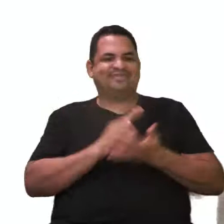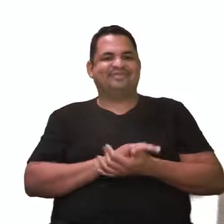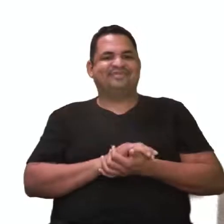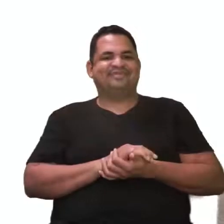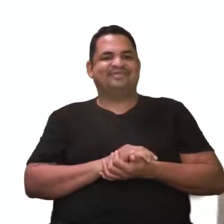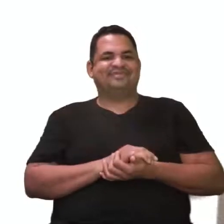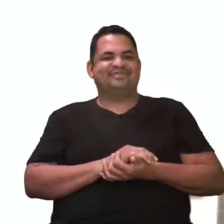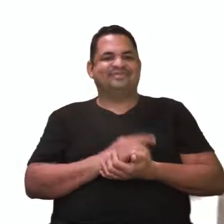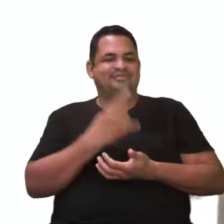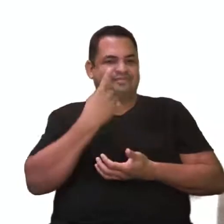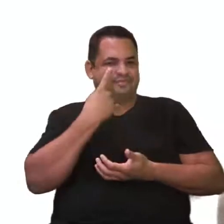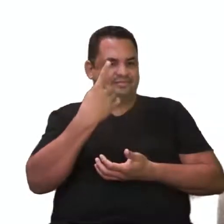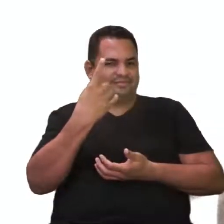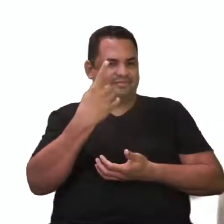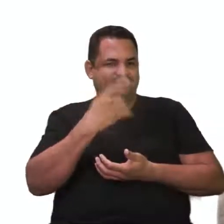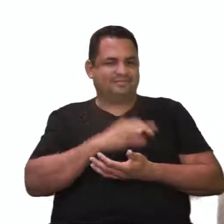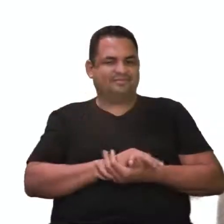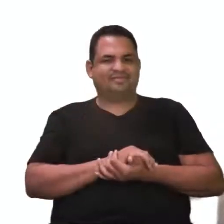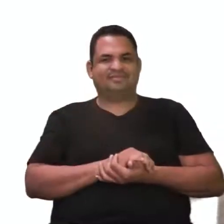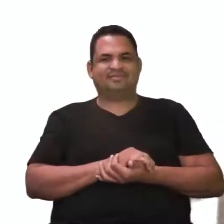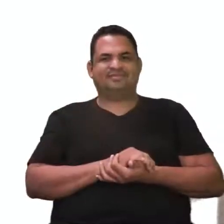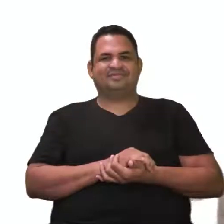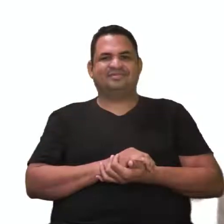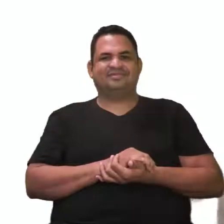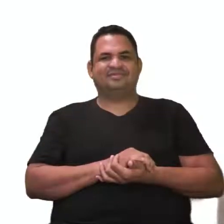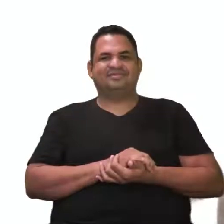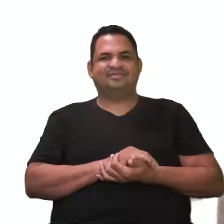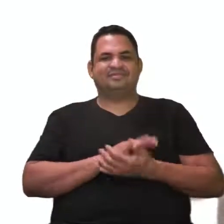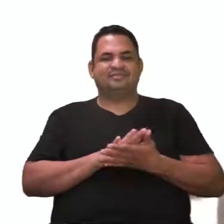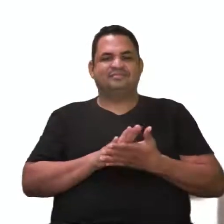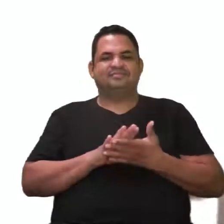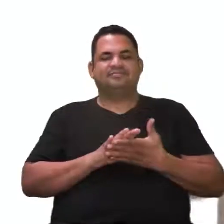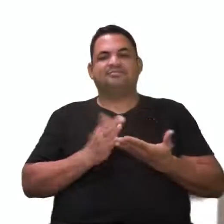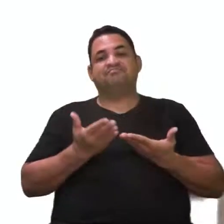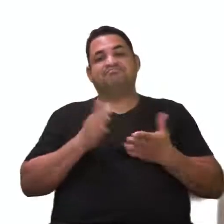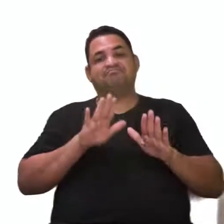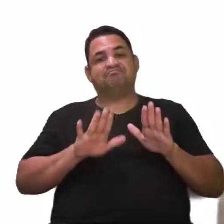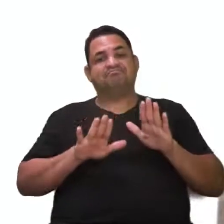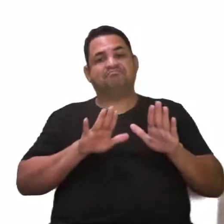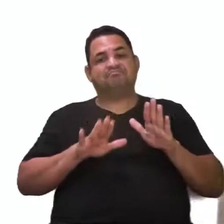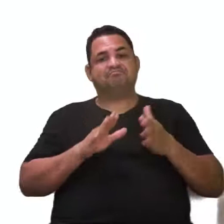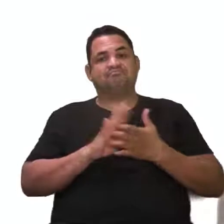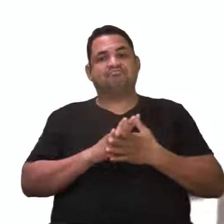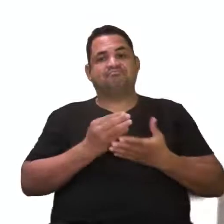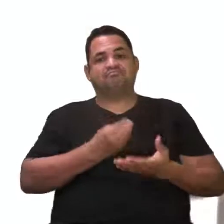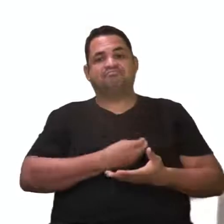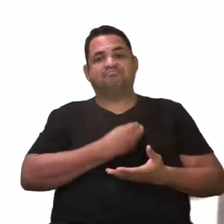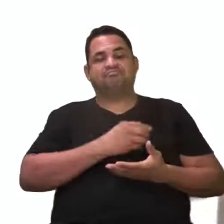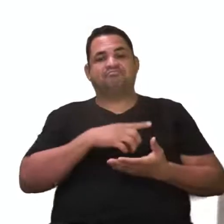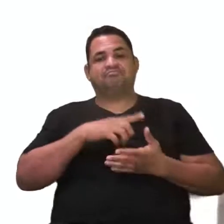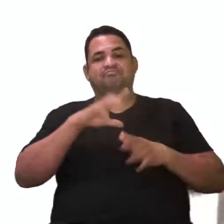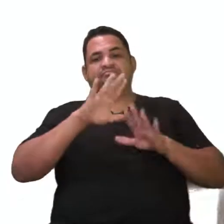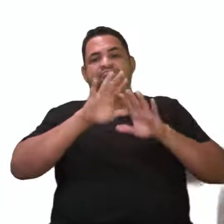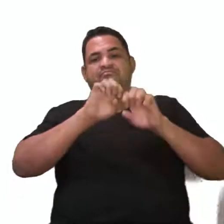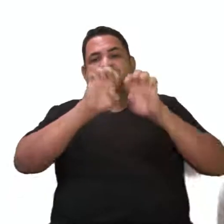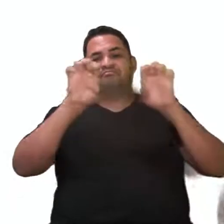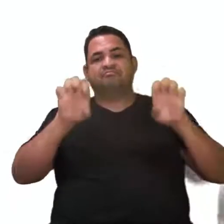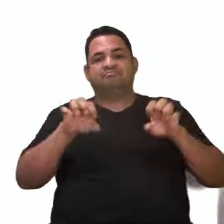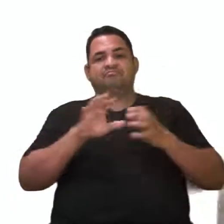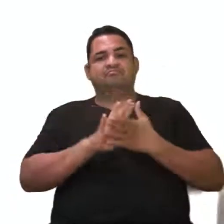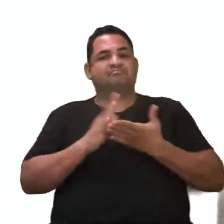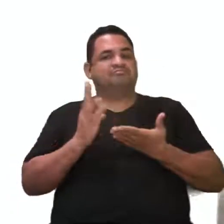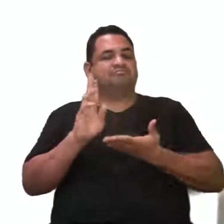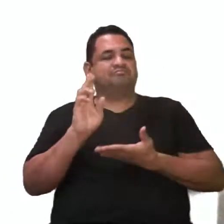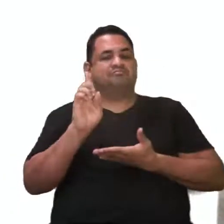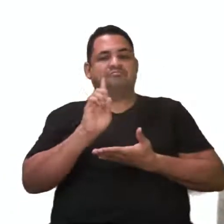vai prestar atenção no petisco da aula de hoje. Olha lá, às vezes organismos têm estruturas que